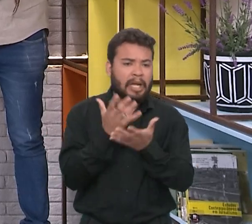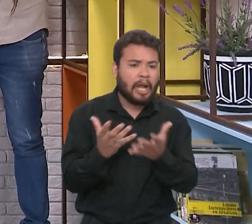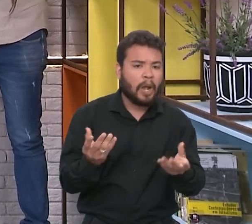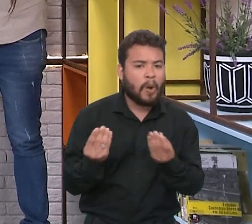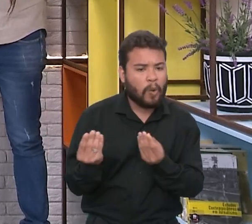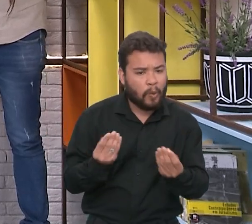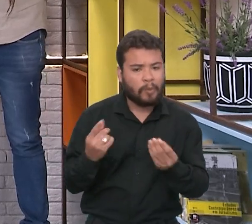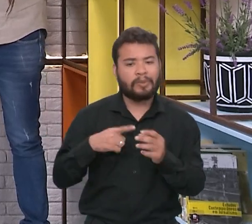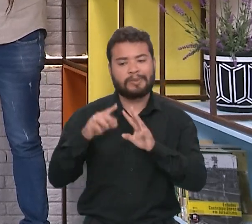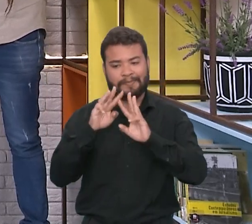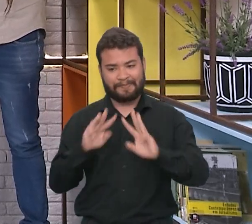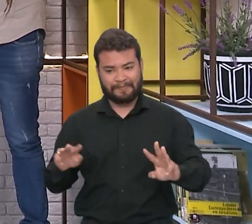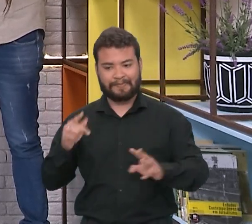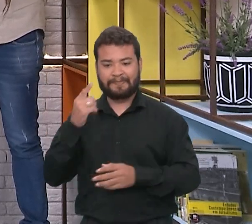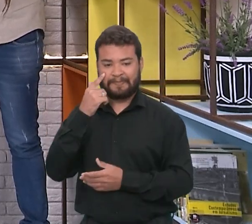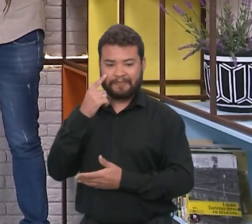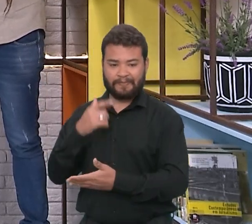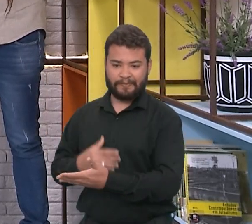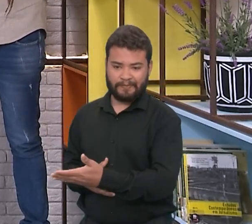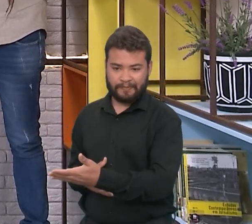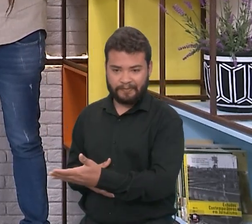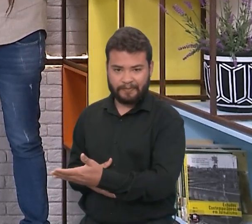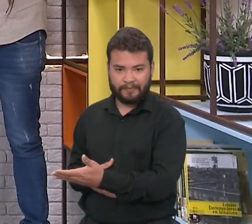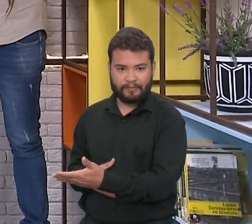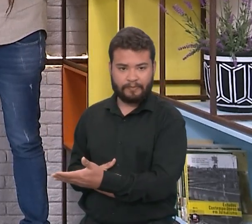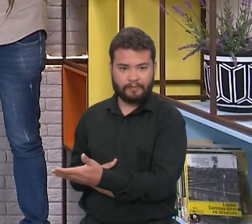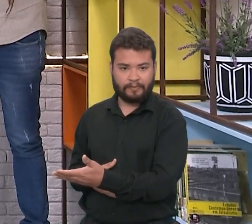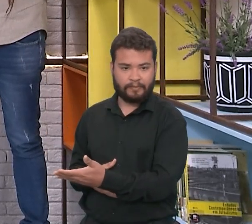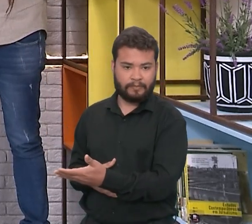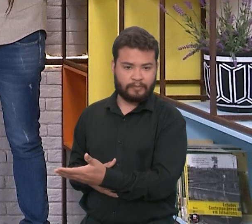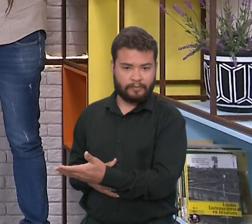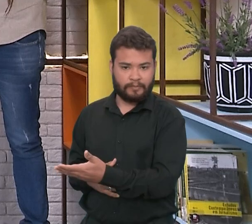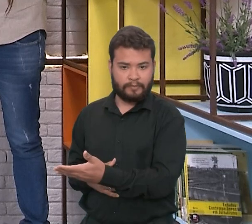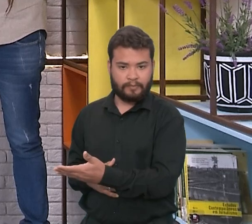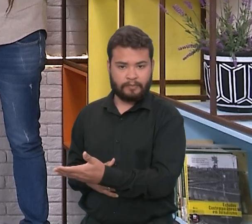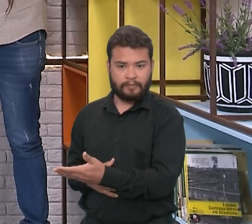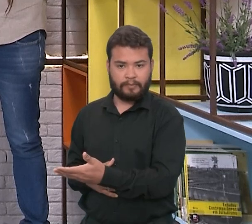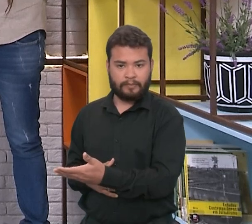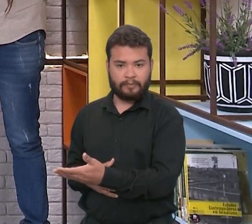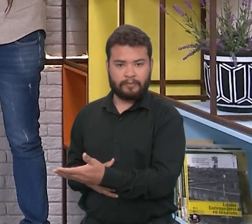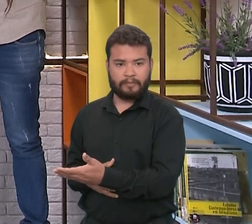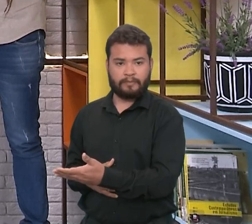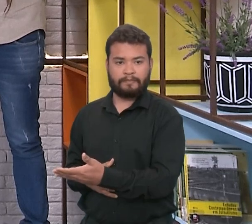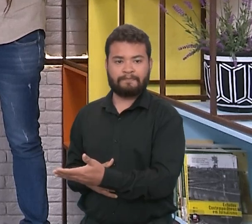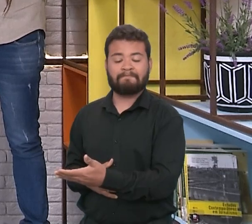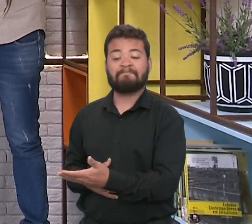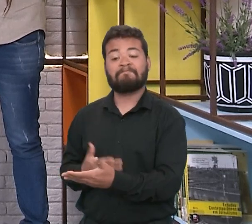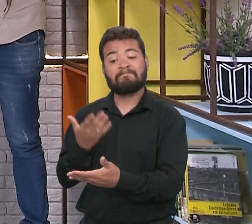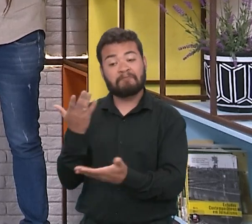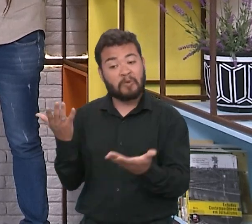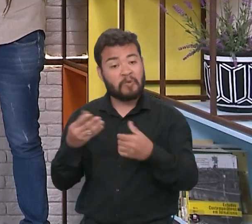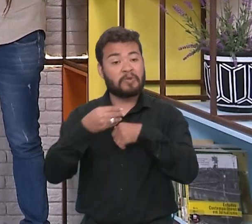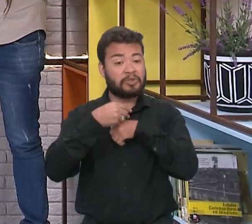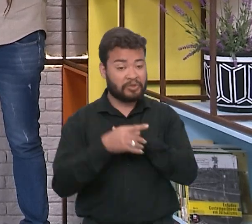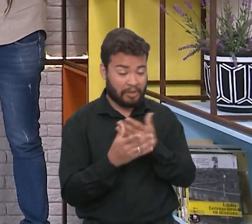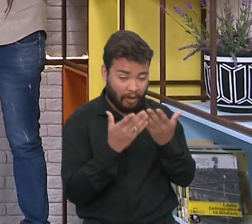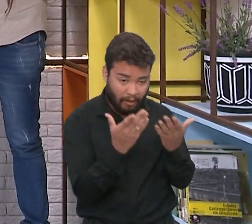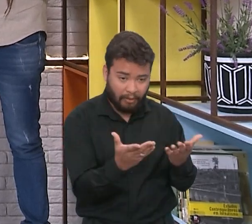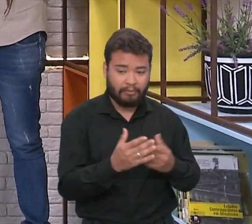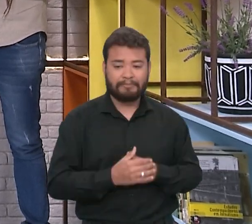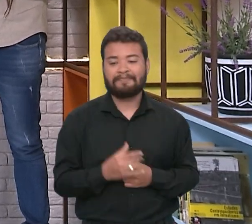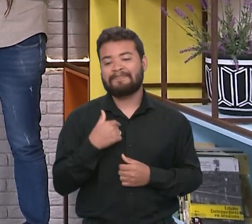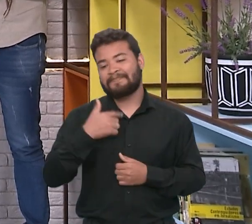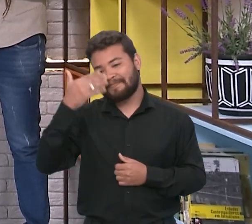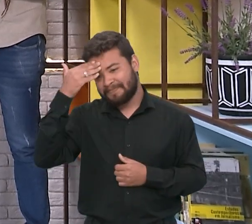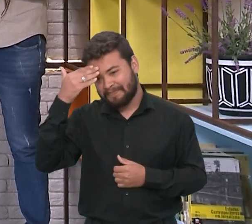acesse o site emac.ufg.br. E essas foram as dicas de hoje, Cássio, muito